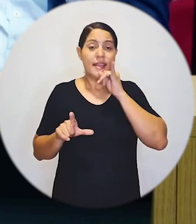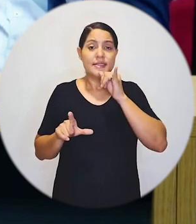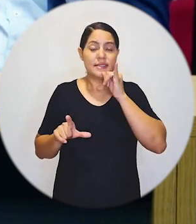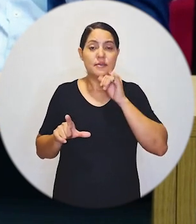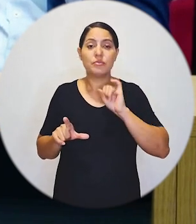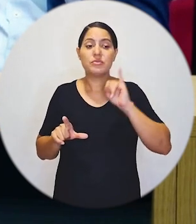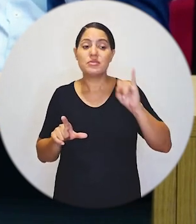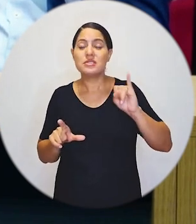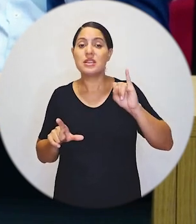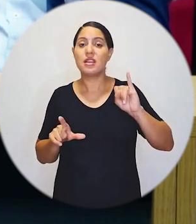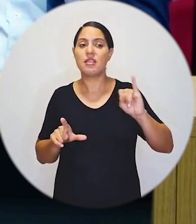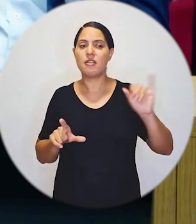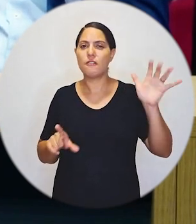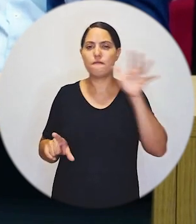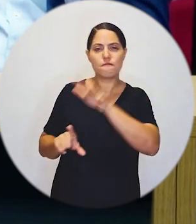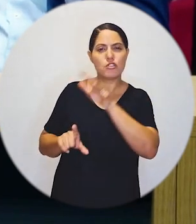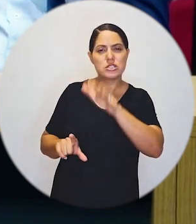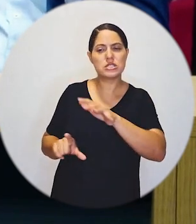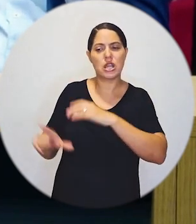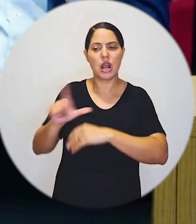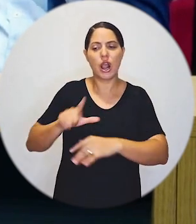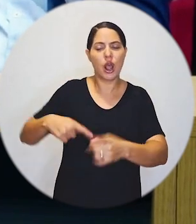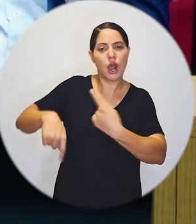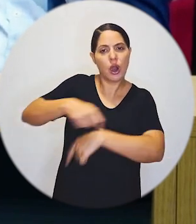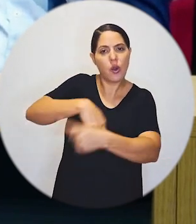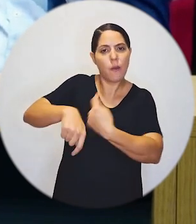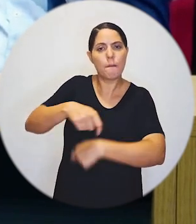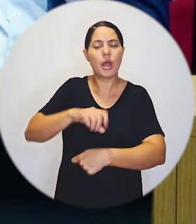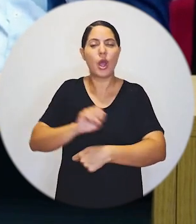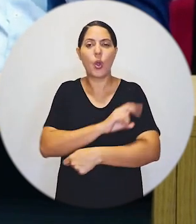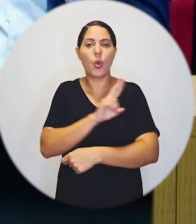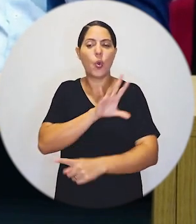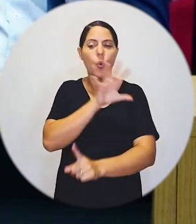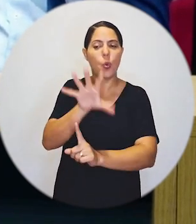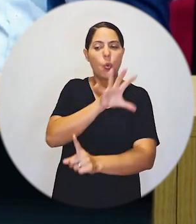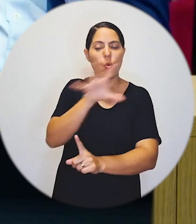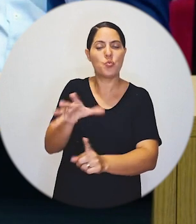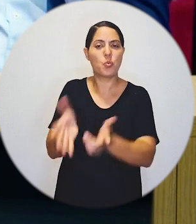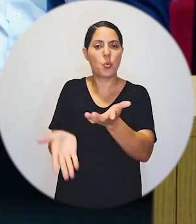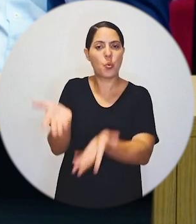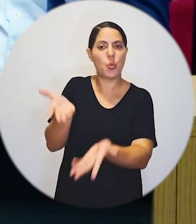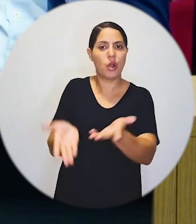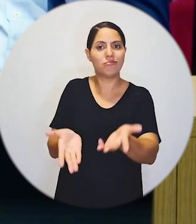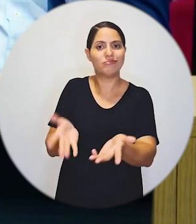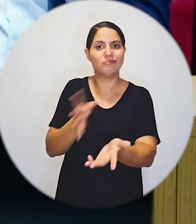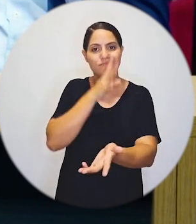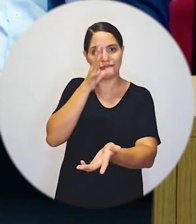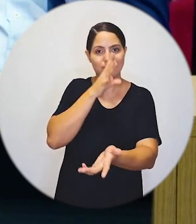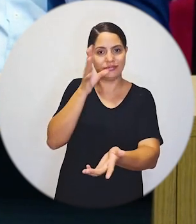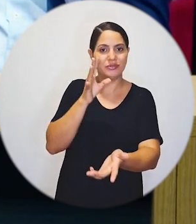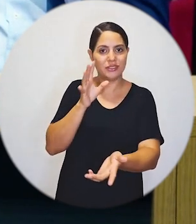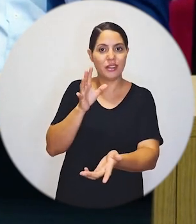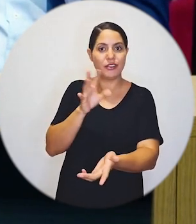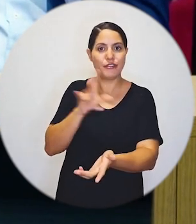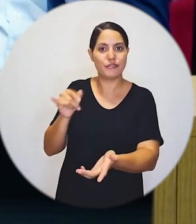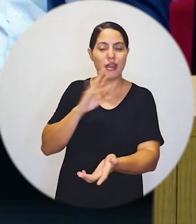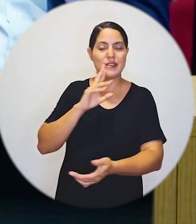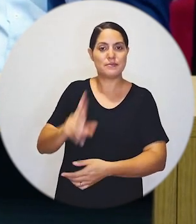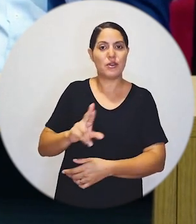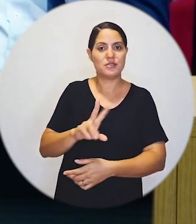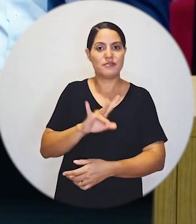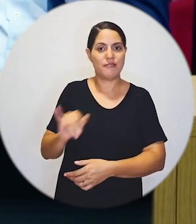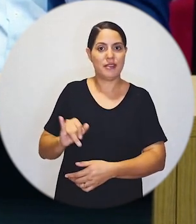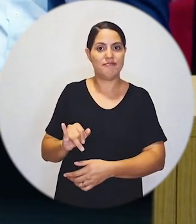com questões que, se eu interfiro na lógica do mercado ou no equilíbrio de mercado, isso vai ter consequência.